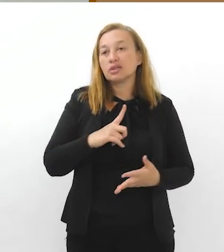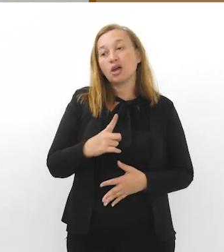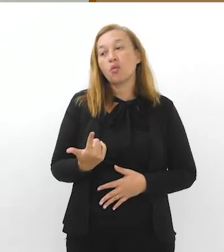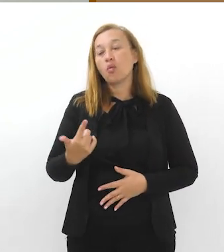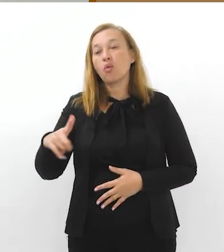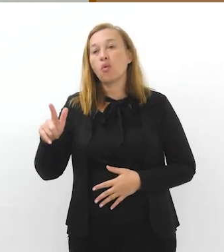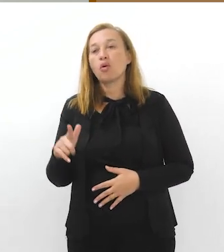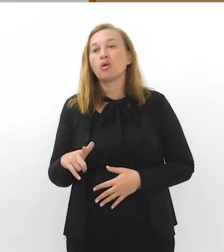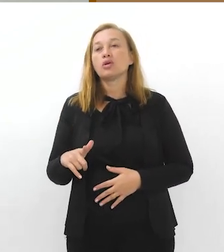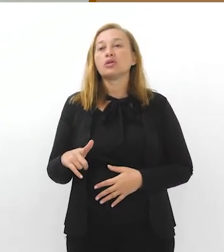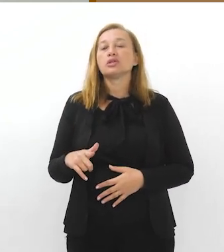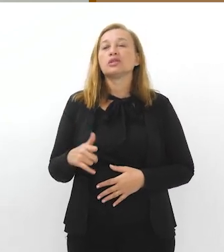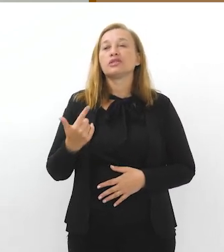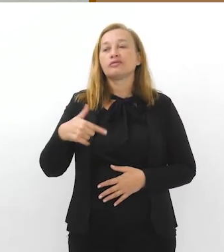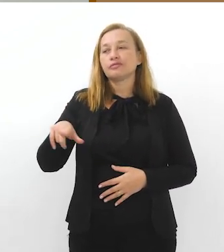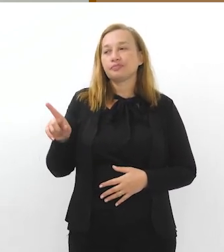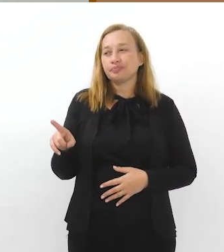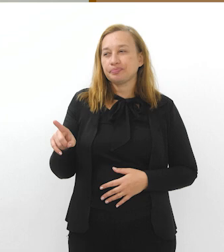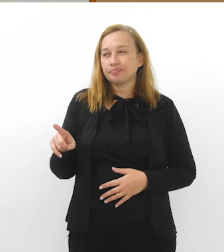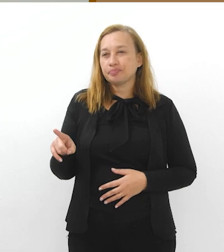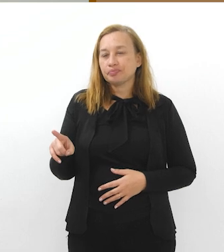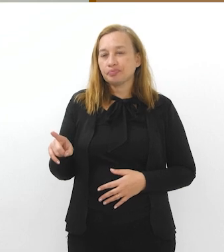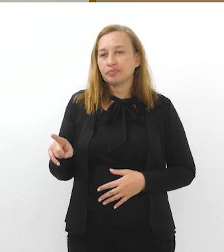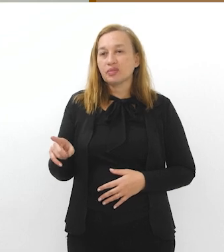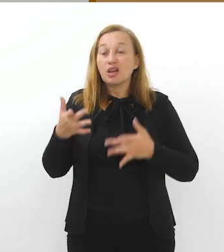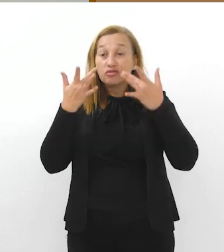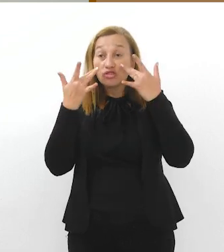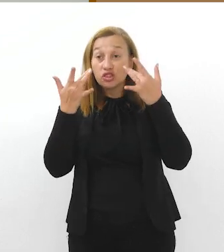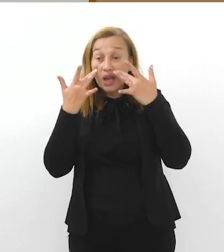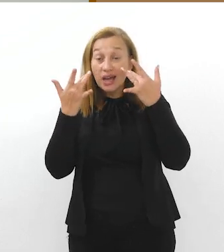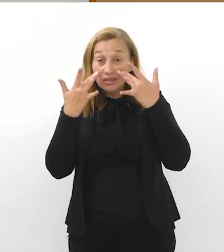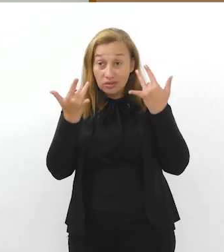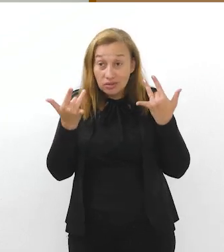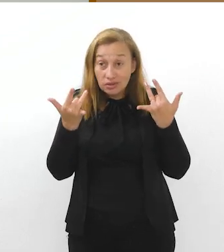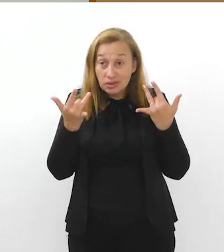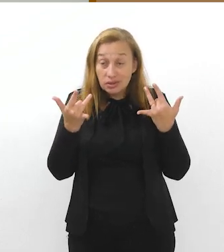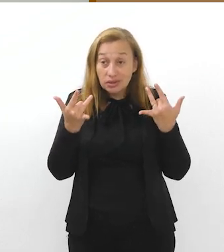tenho um que quer participar também agora de